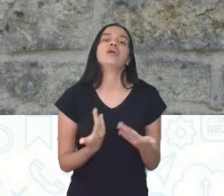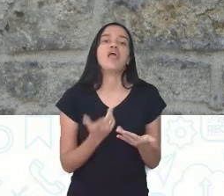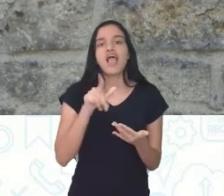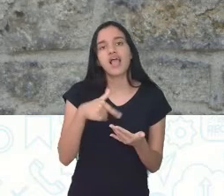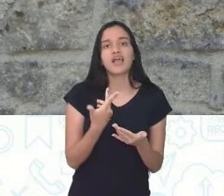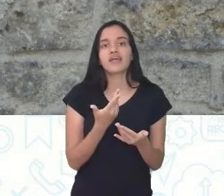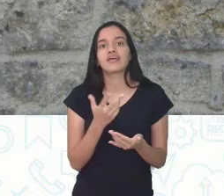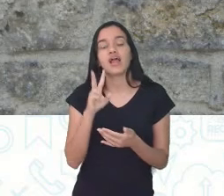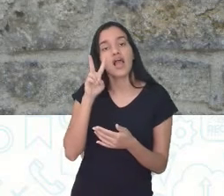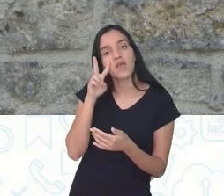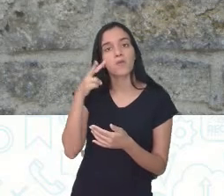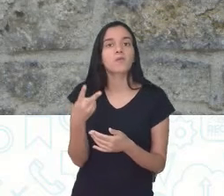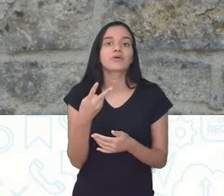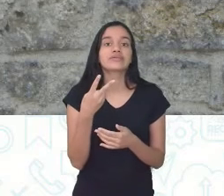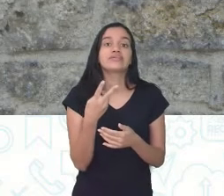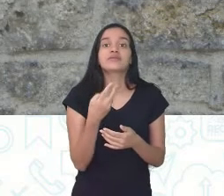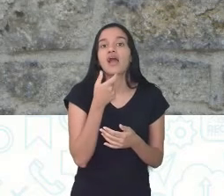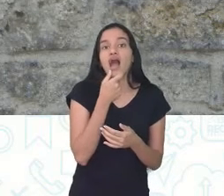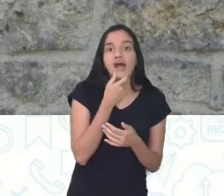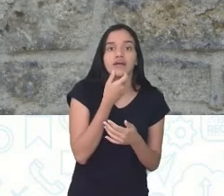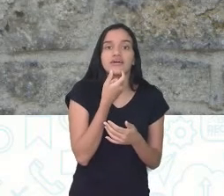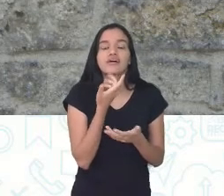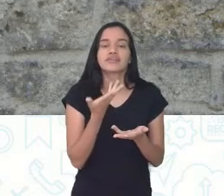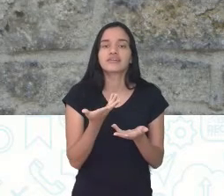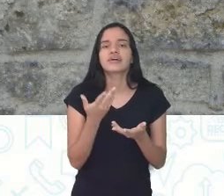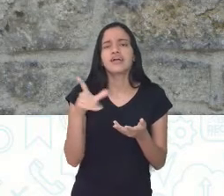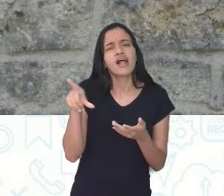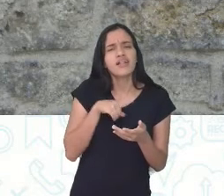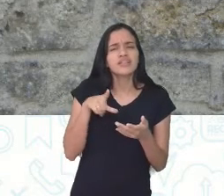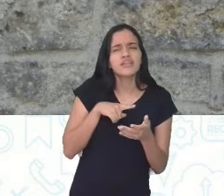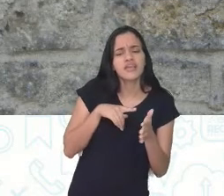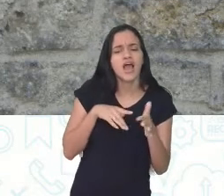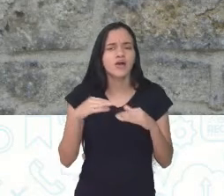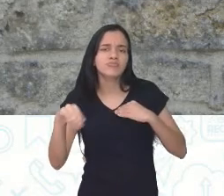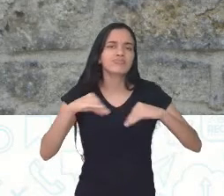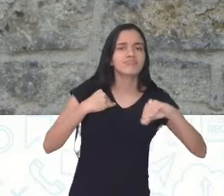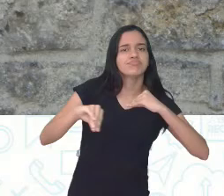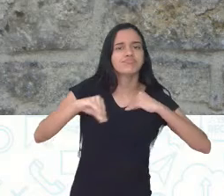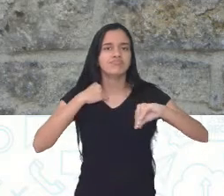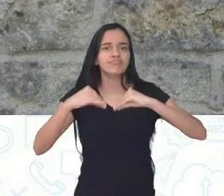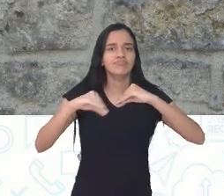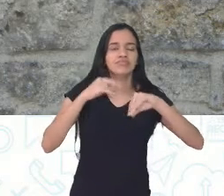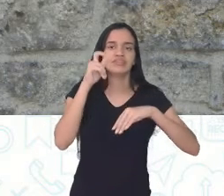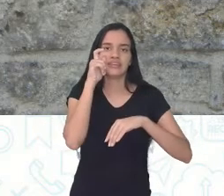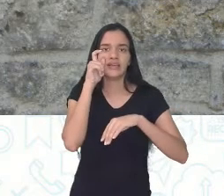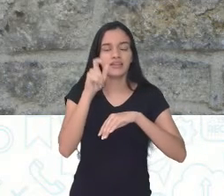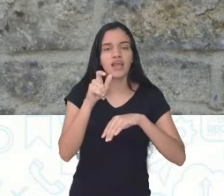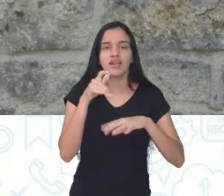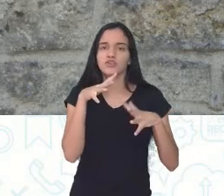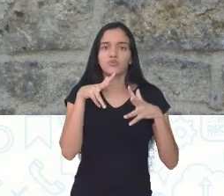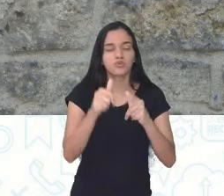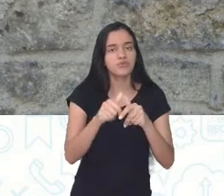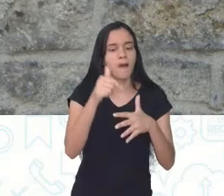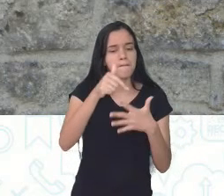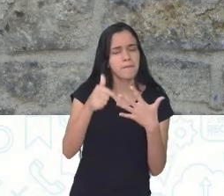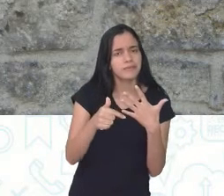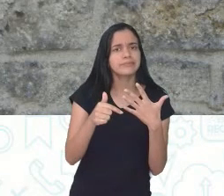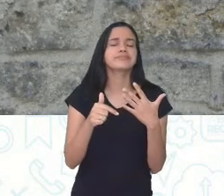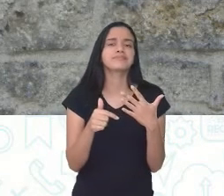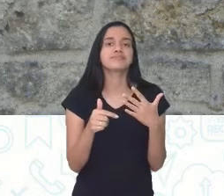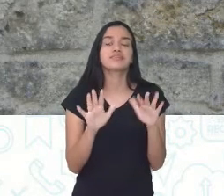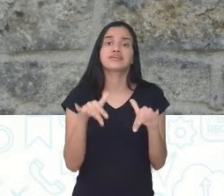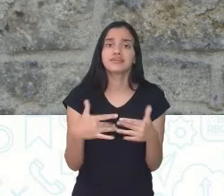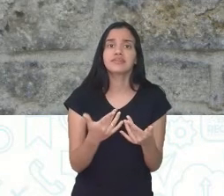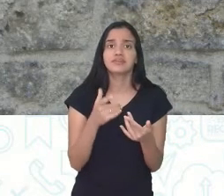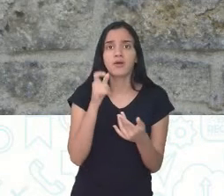era reconhecida pela Inglaterra, né? A Inglaterra tinha aquele jogo ali de interesse e tudo mais,